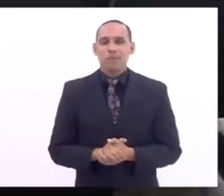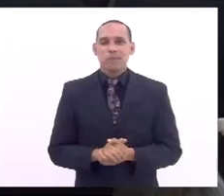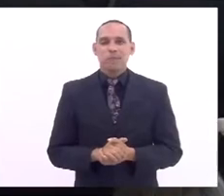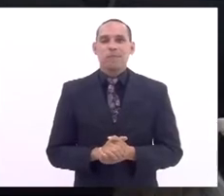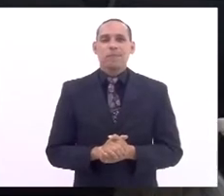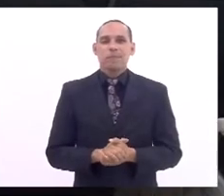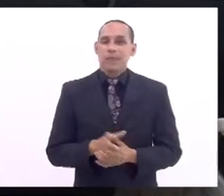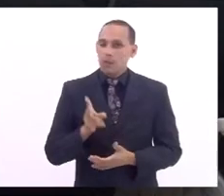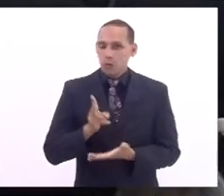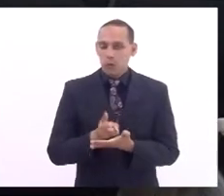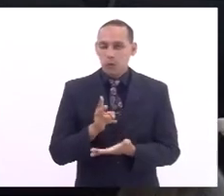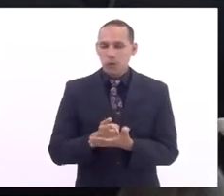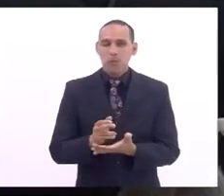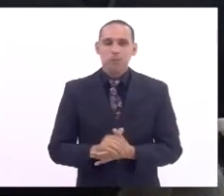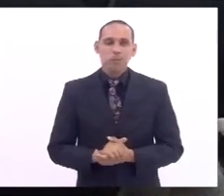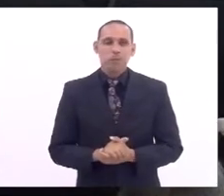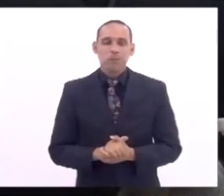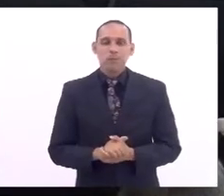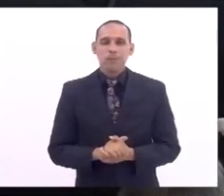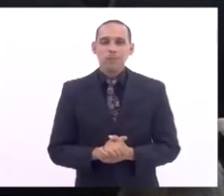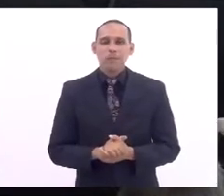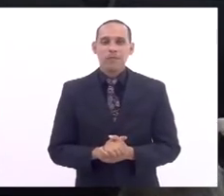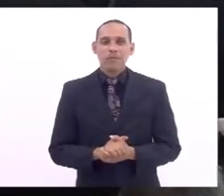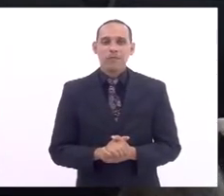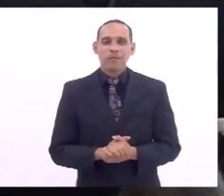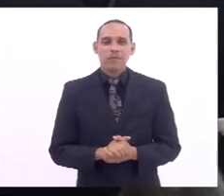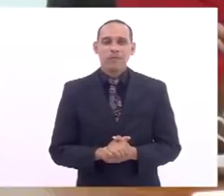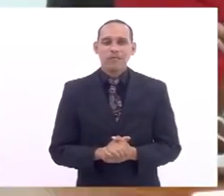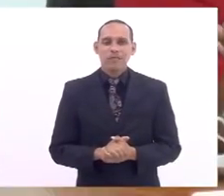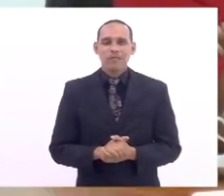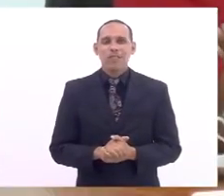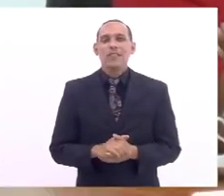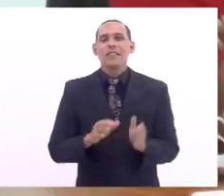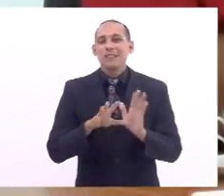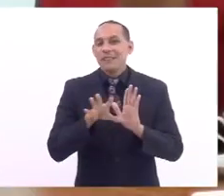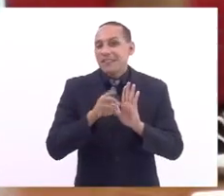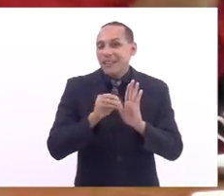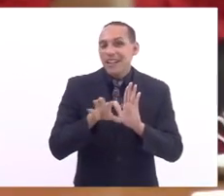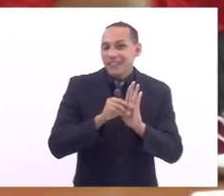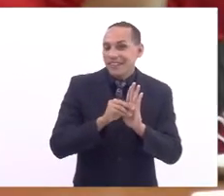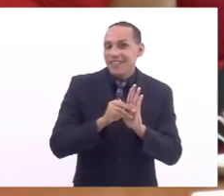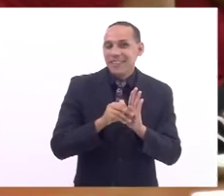estamos em frente aqui e colecionando indicações